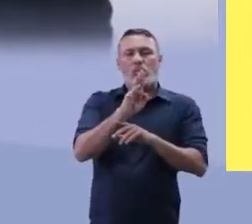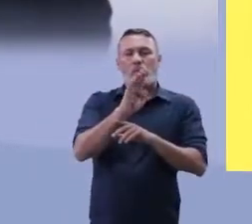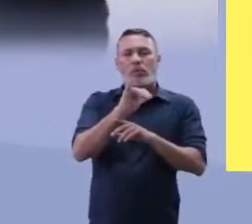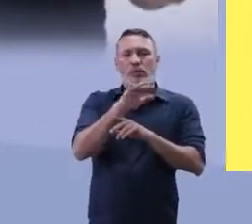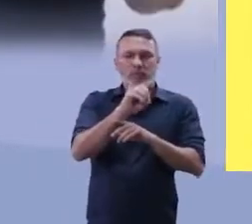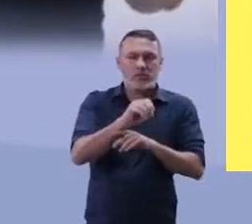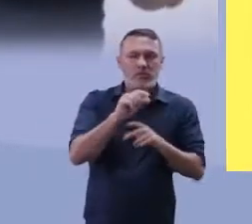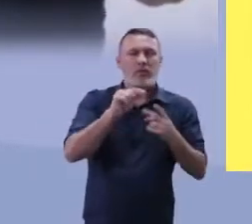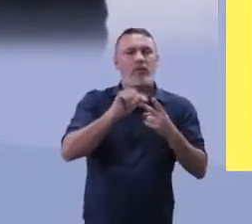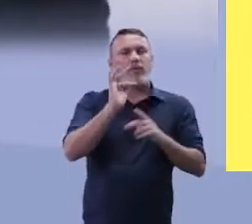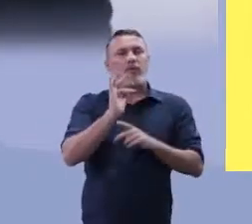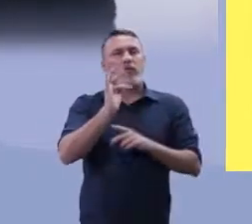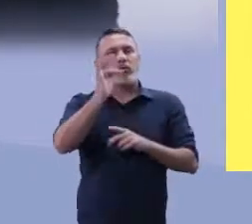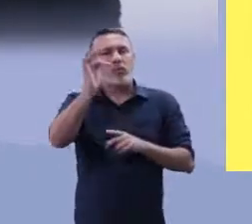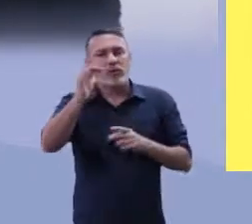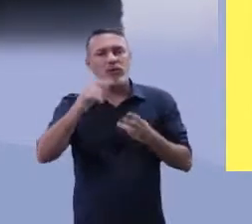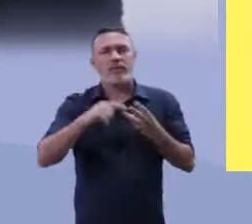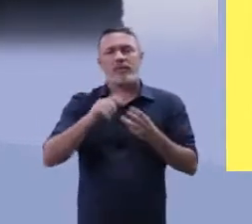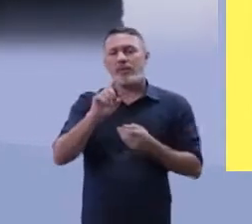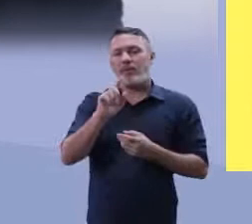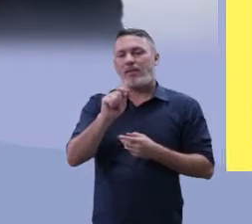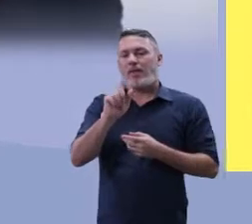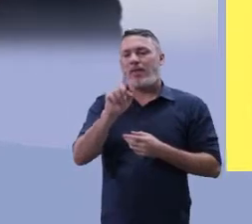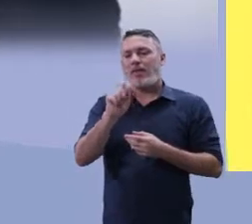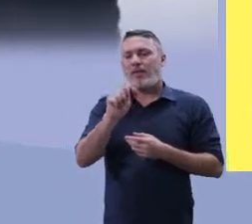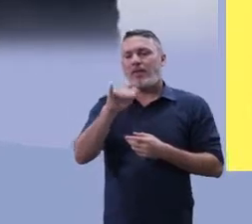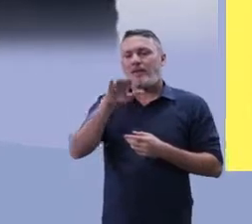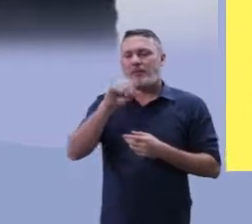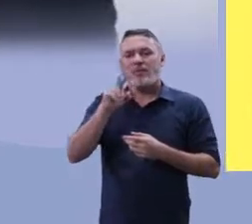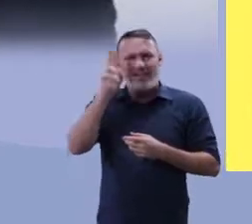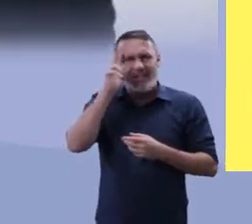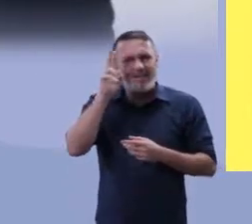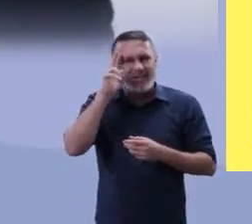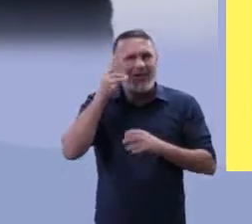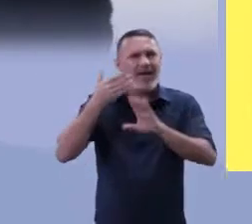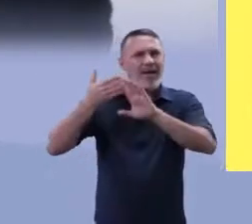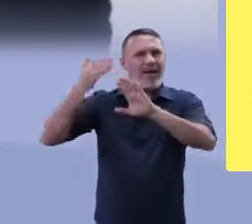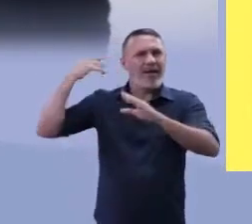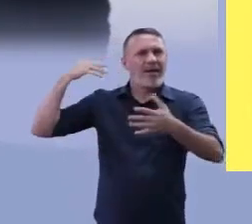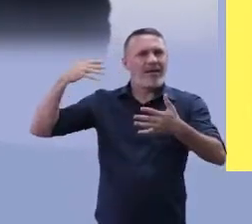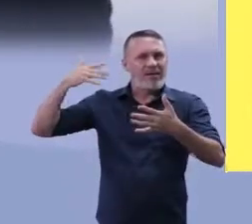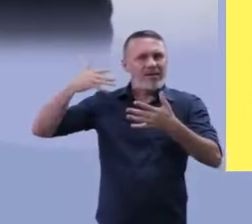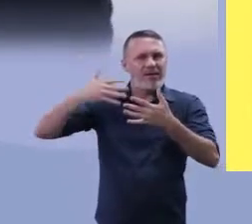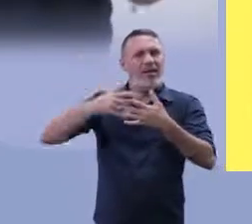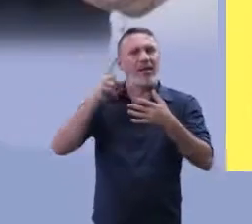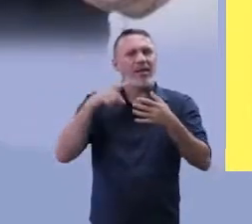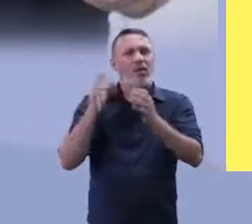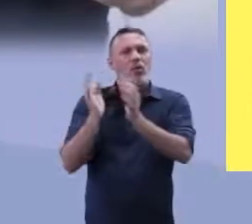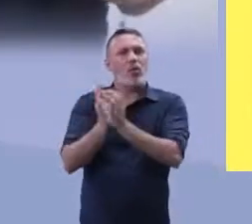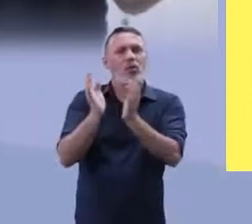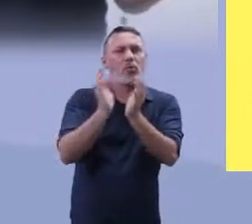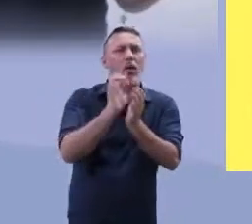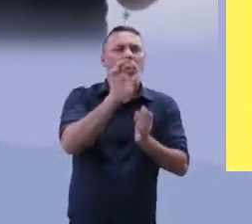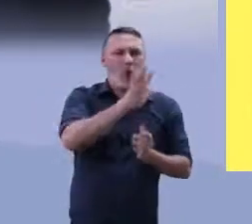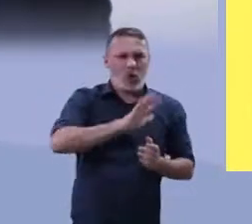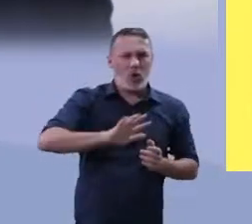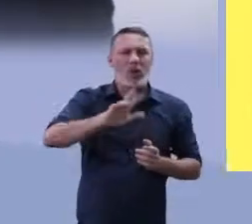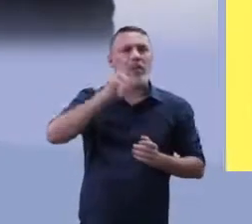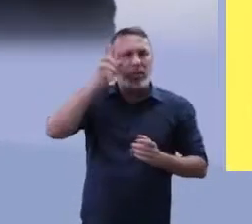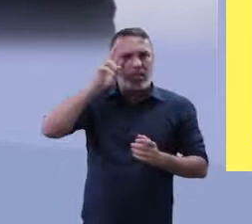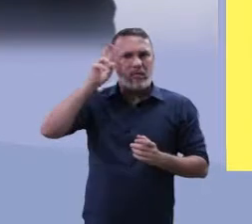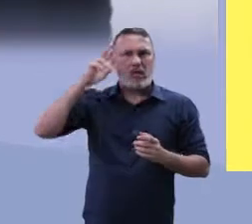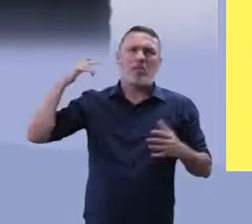futurismo, dadaísmo, expressionismo, tá lembrando todas essas palavras, todas as vanguardas europeias?